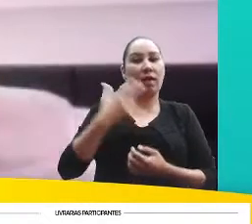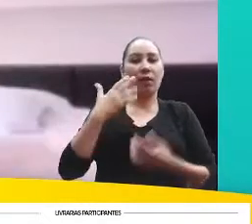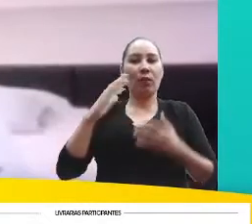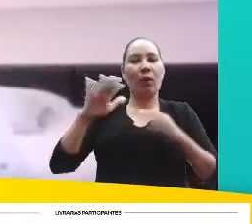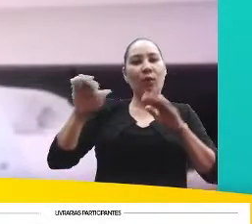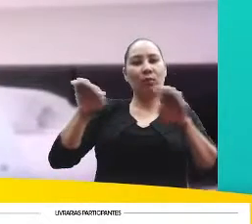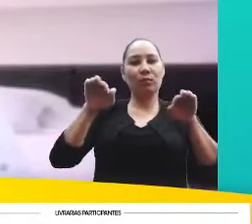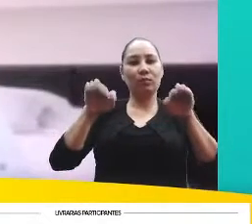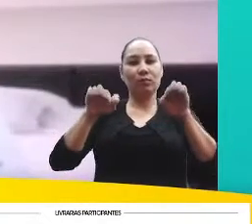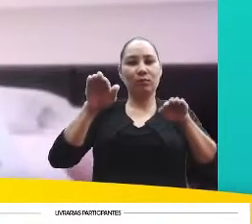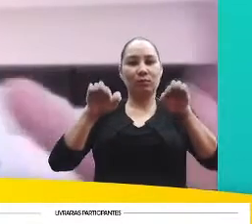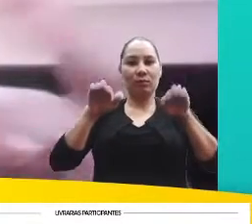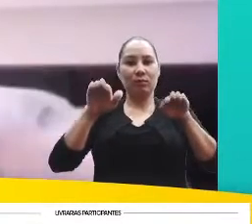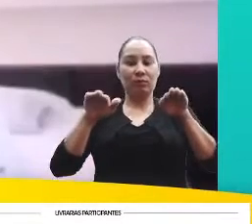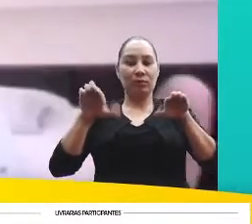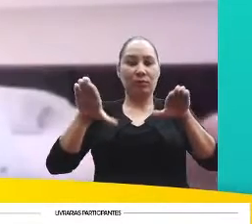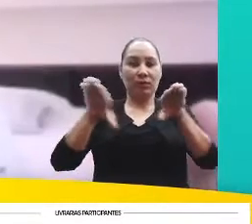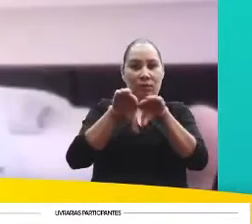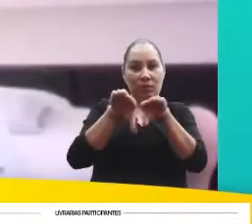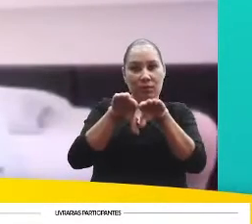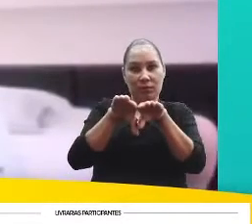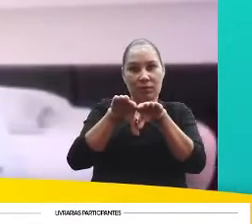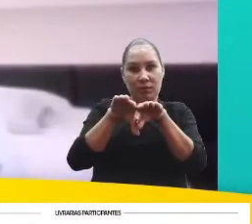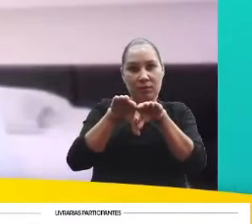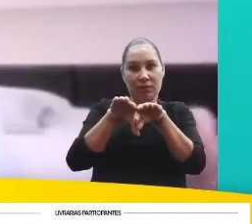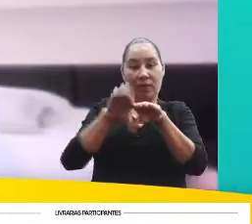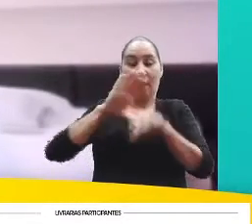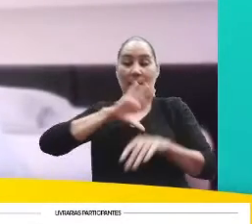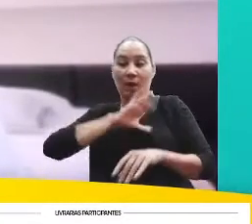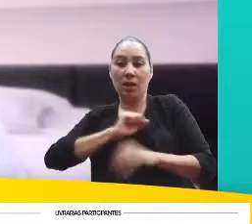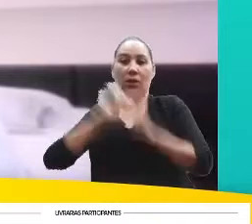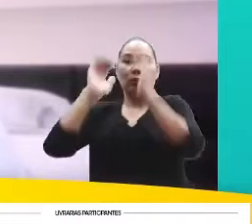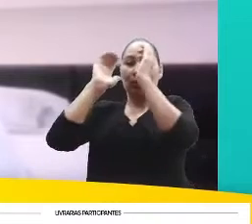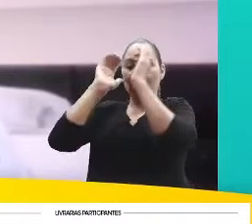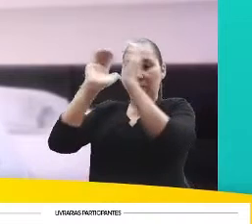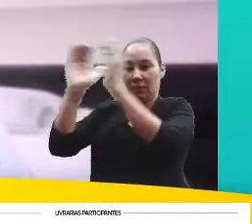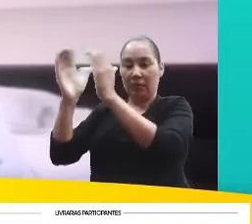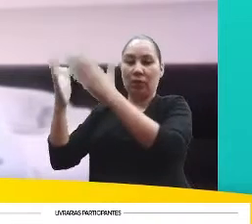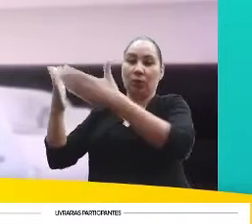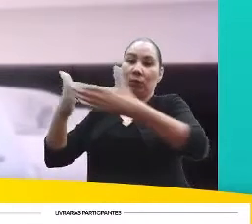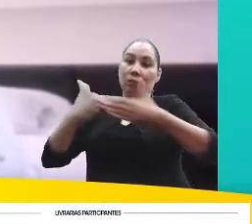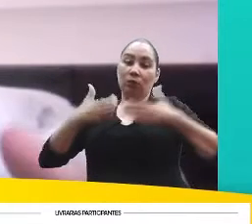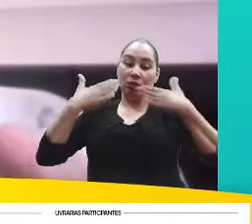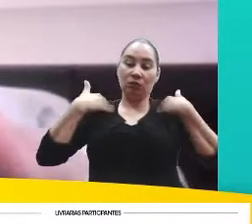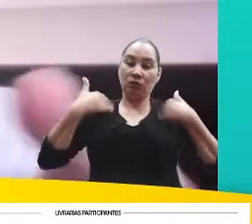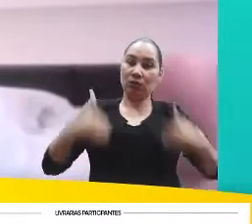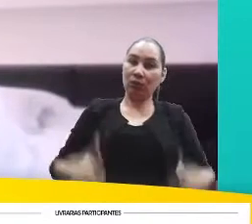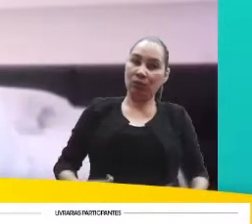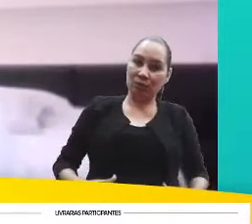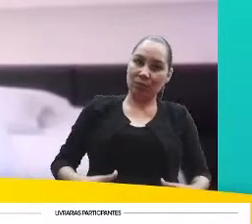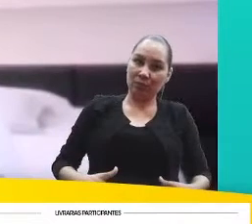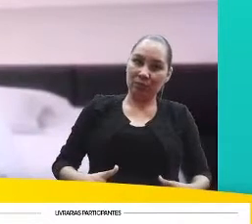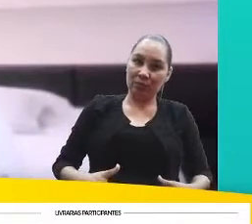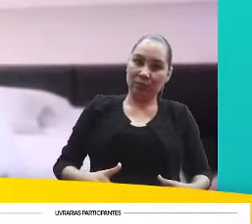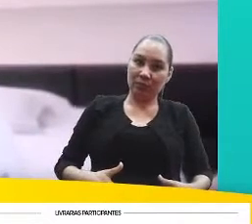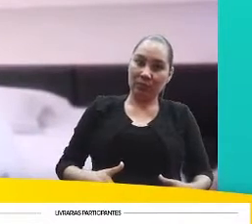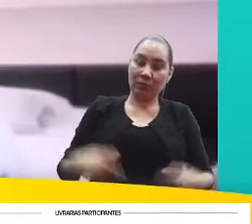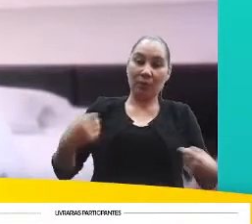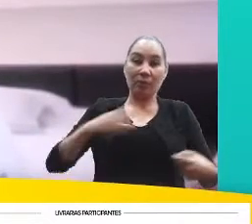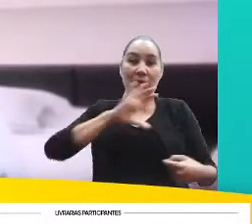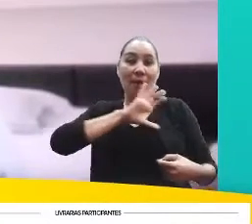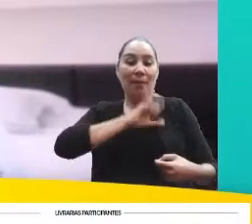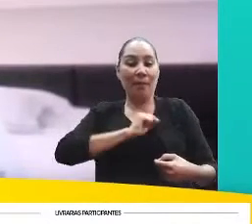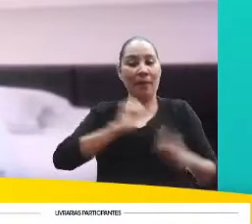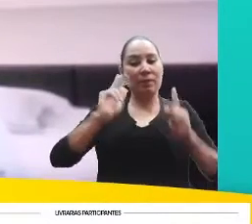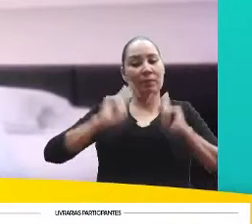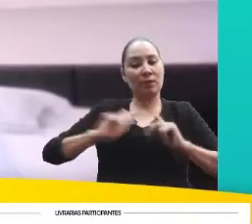nos respeitando, protegendo o nosso corpo, e aí sim atingiremos quando amarmos as pessoas que estão ao nosso